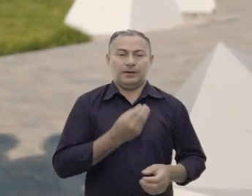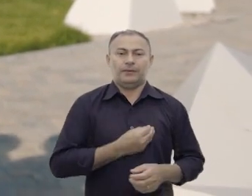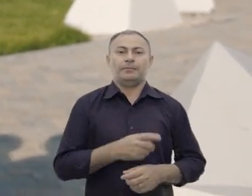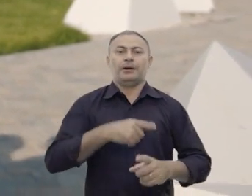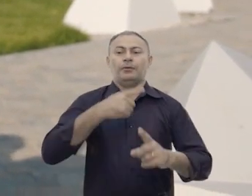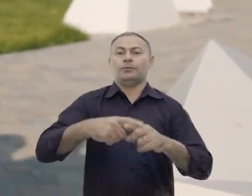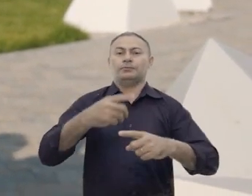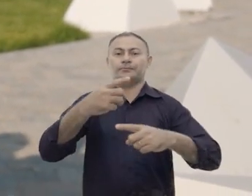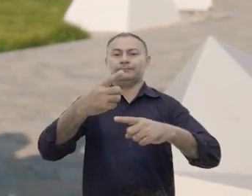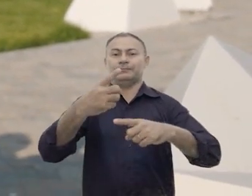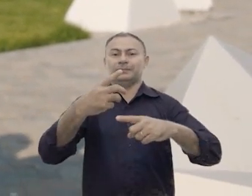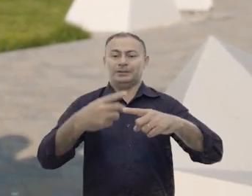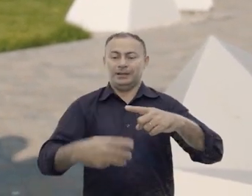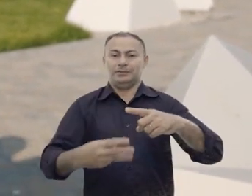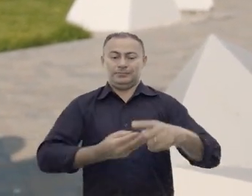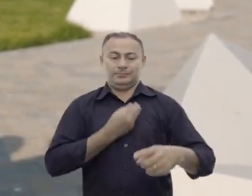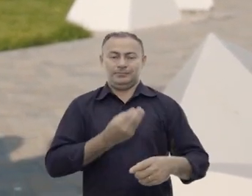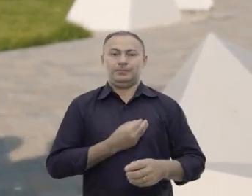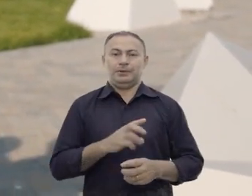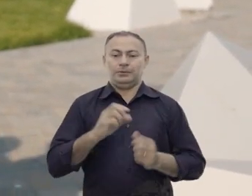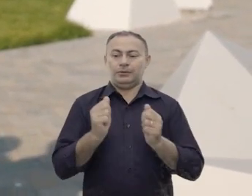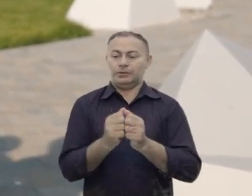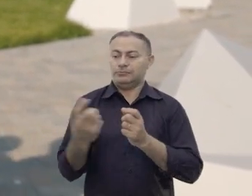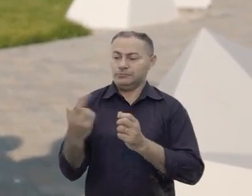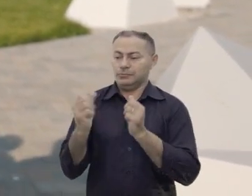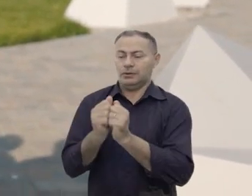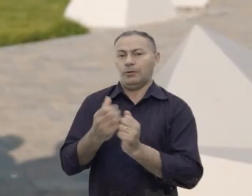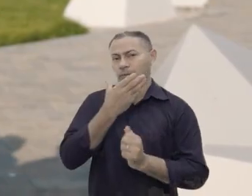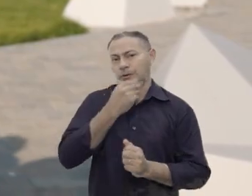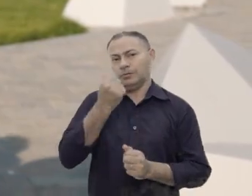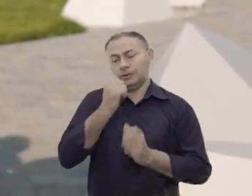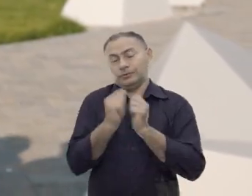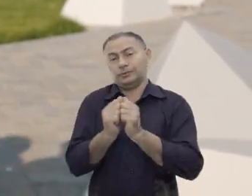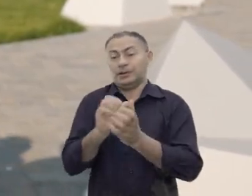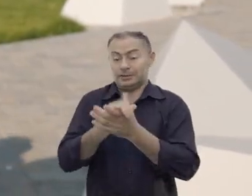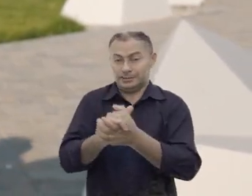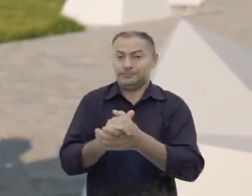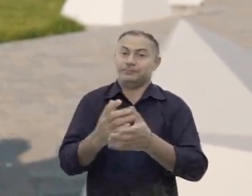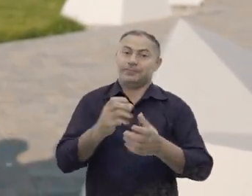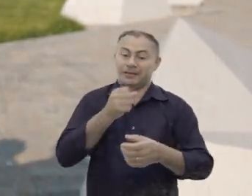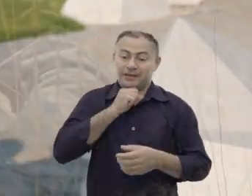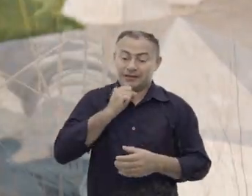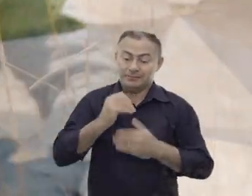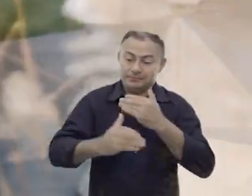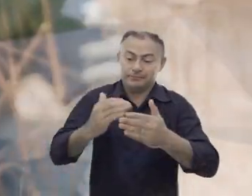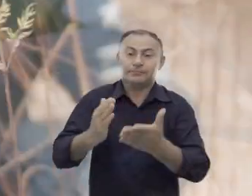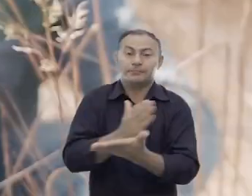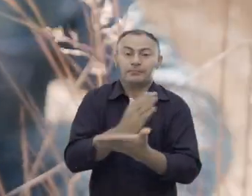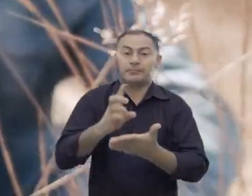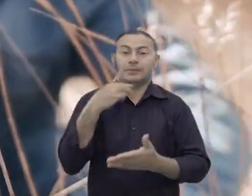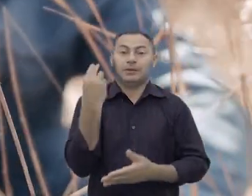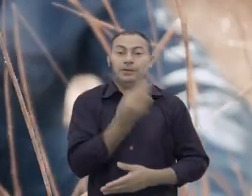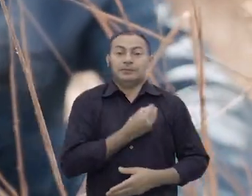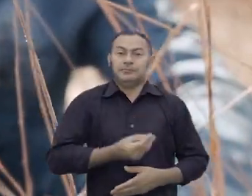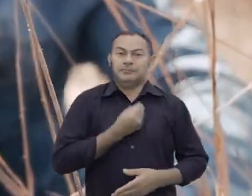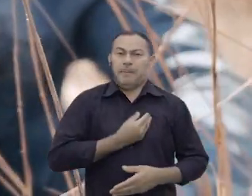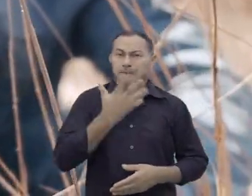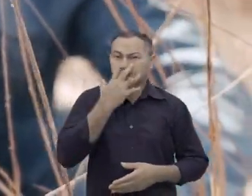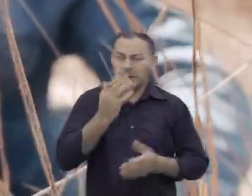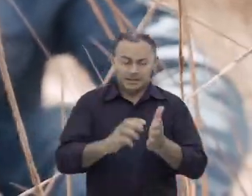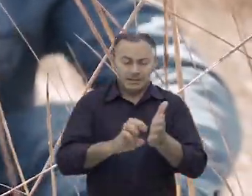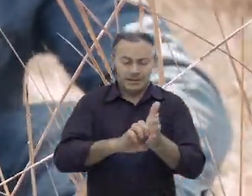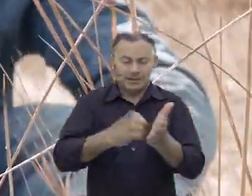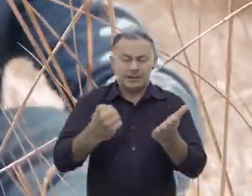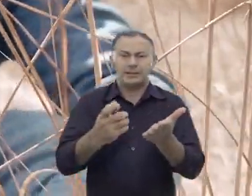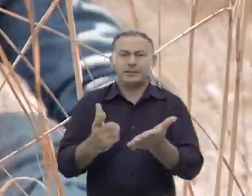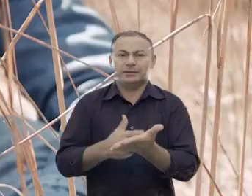esvazia, vivemos mais 1/3 de nossas vidas com nosso companheiro ou companheira. É assim que dividimos nossas vidas.